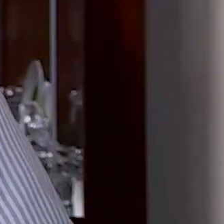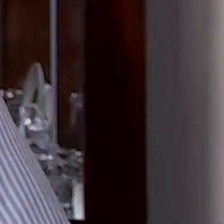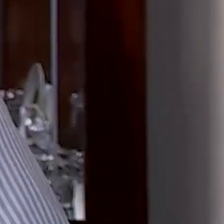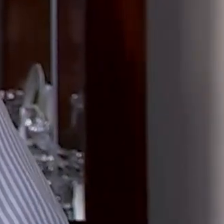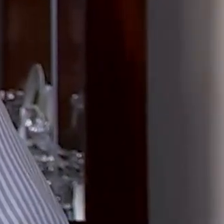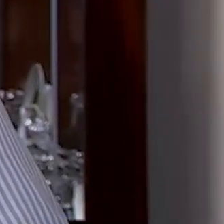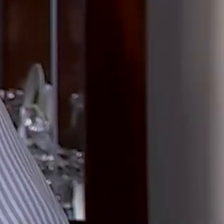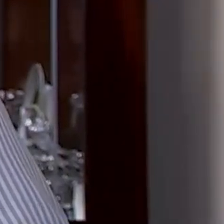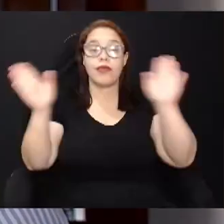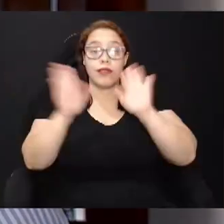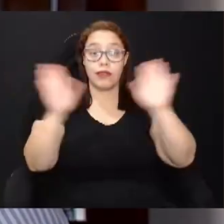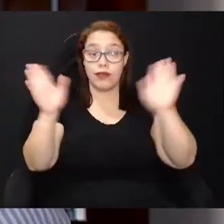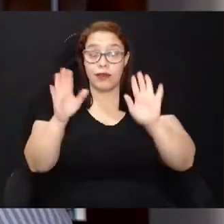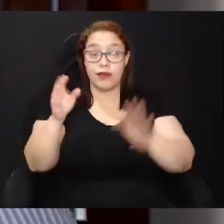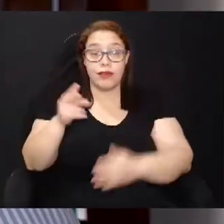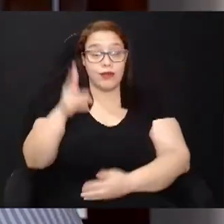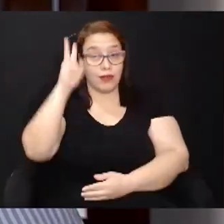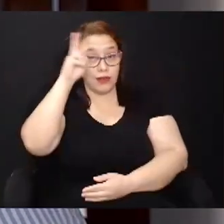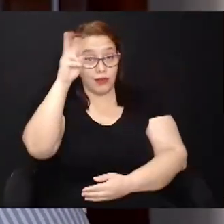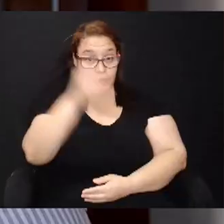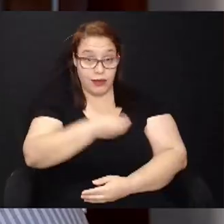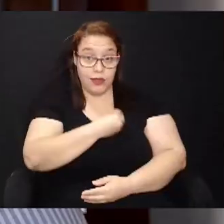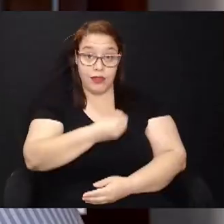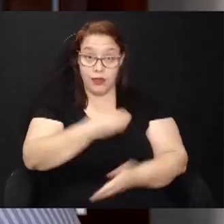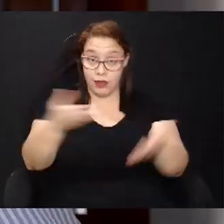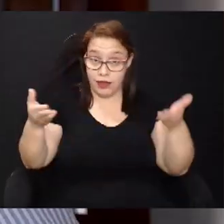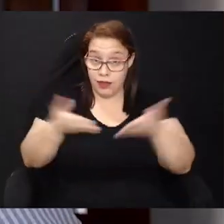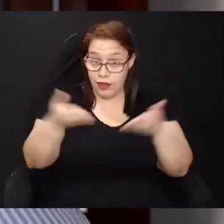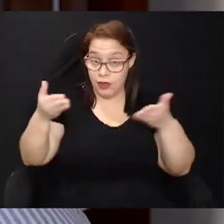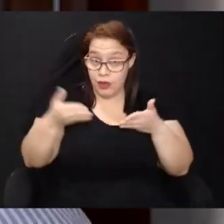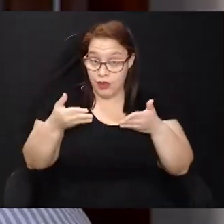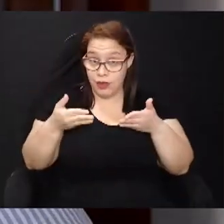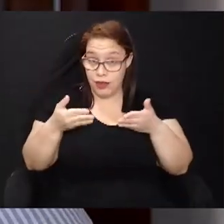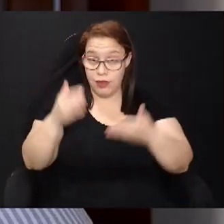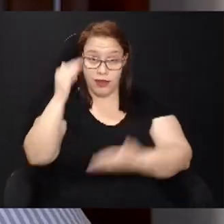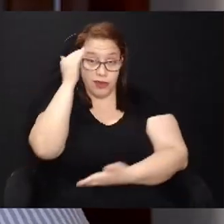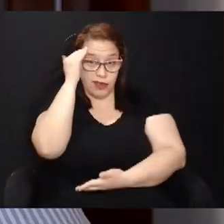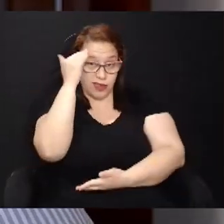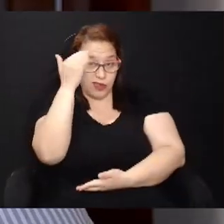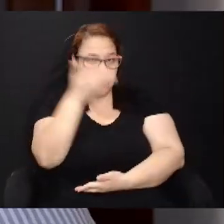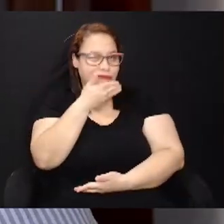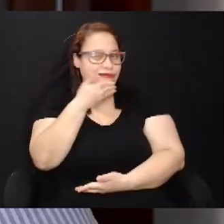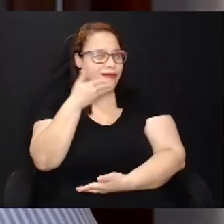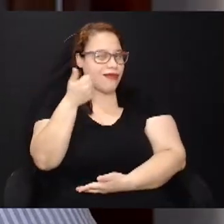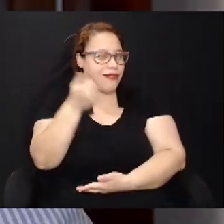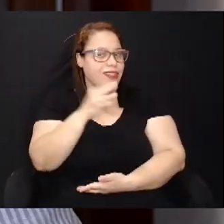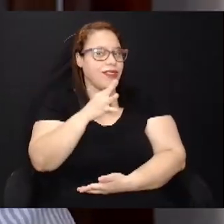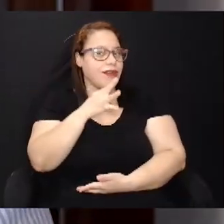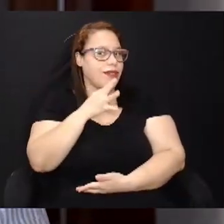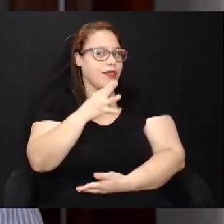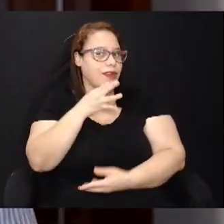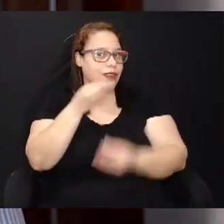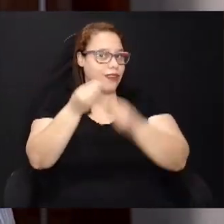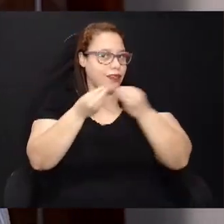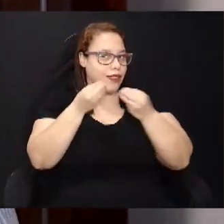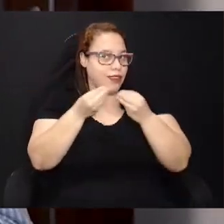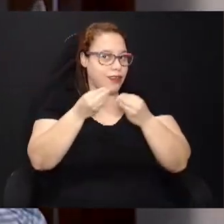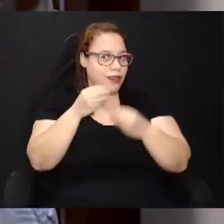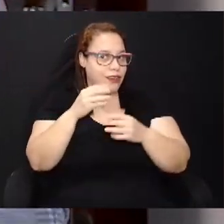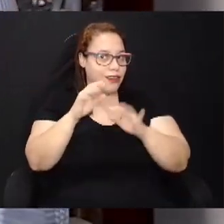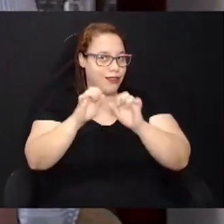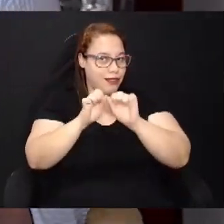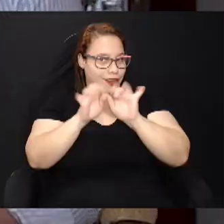gente! No Histórias de Vida de hoje nós vamos entender, ou melhor, conhecer como a mágica pode se